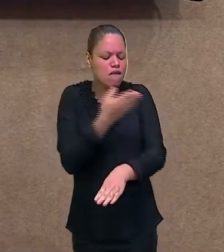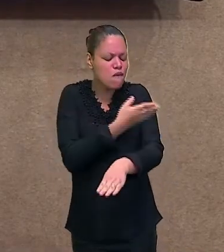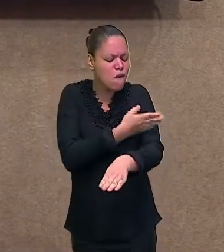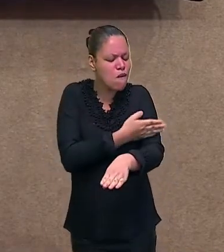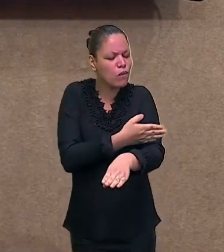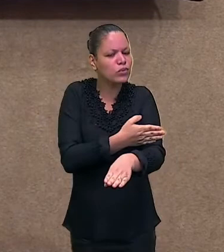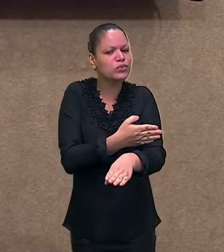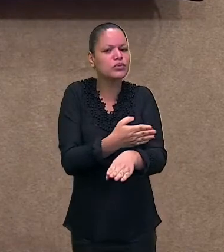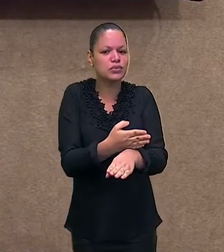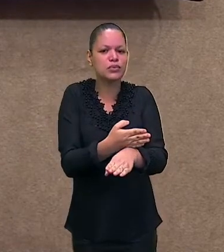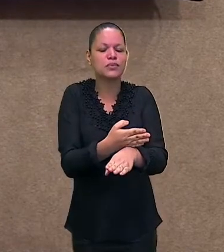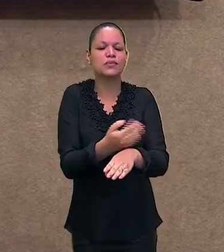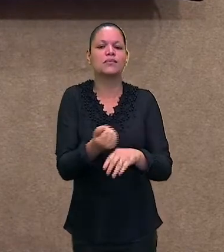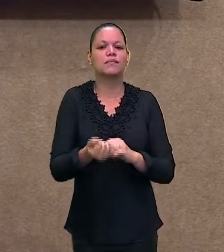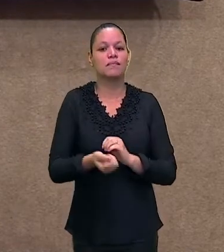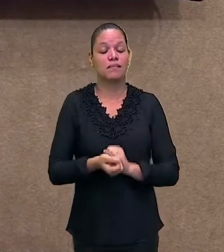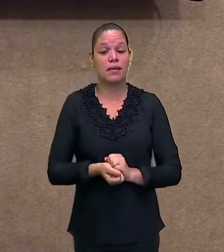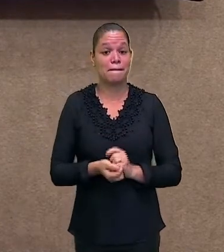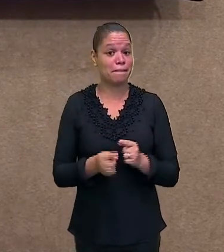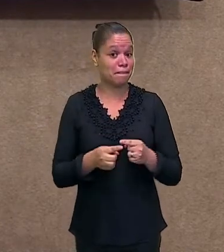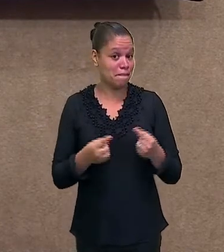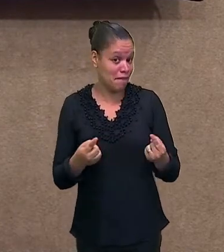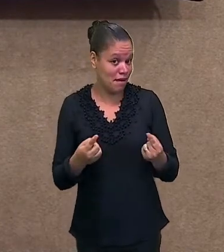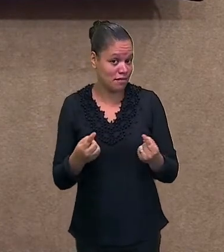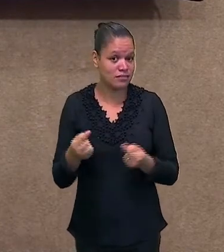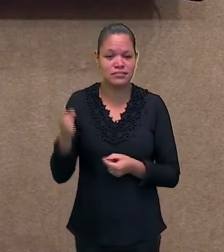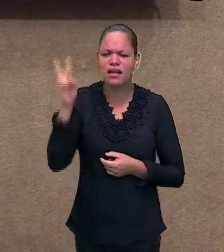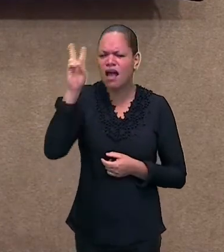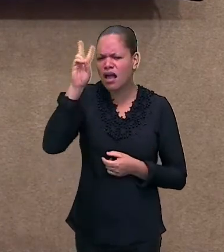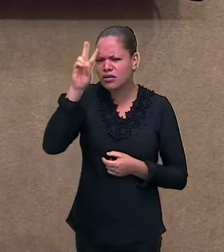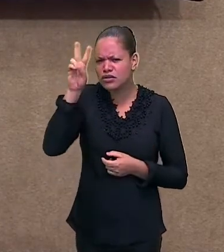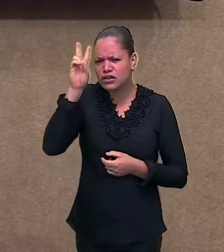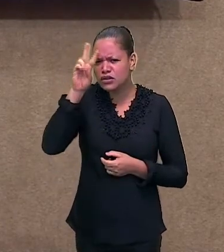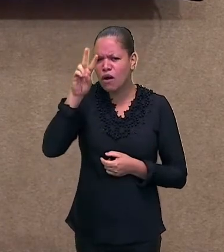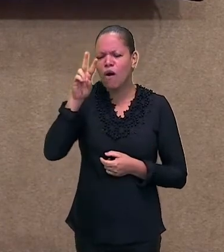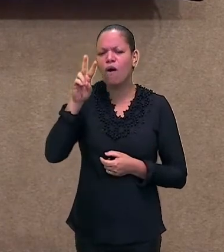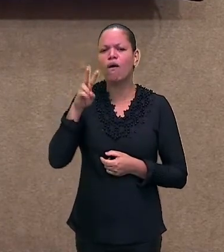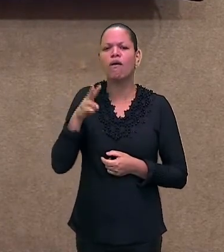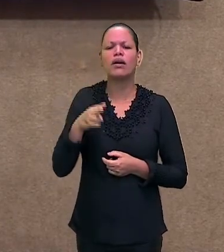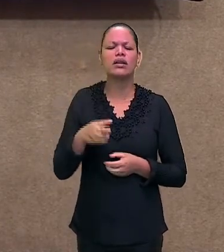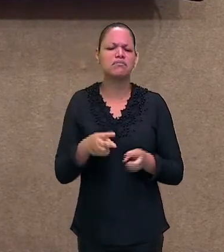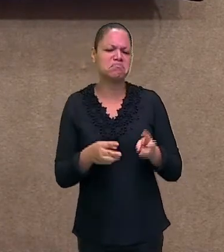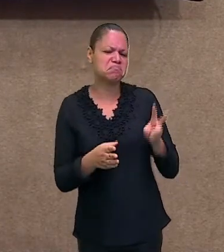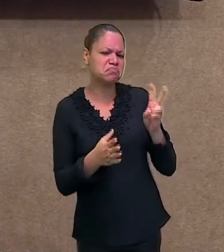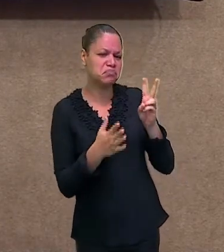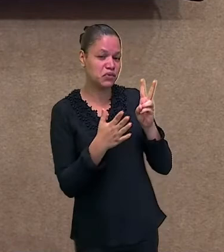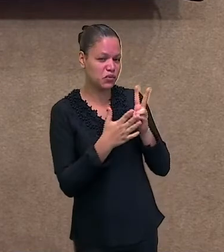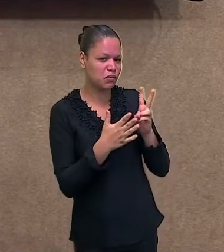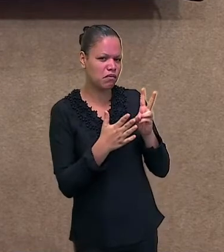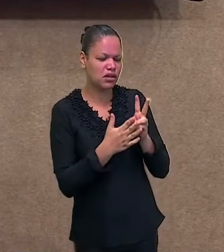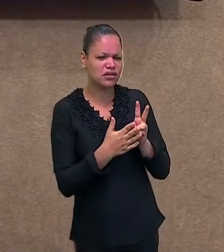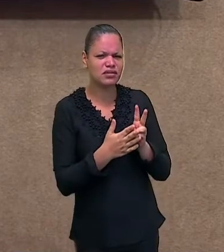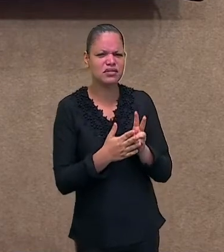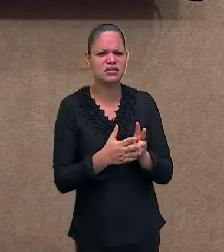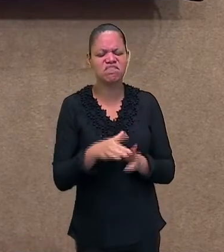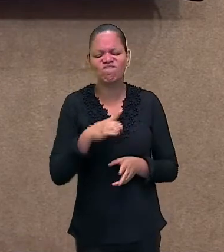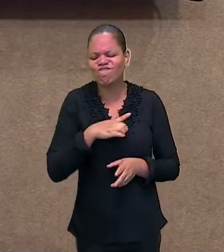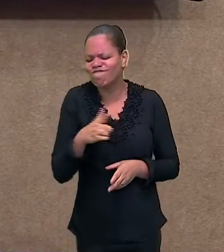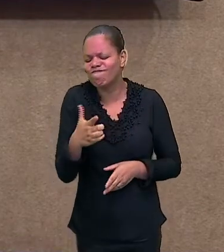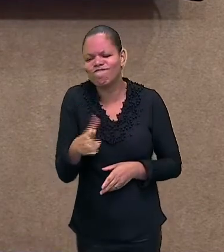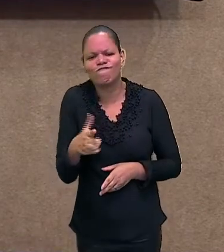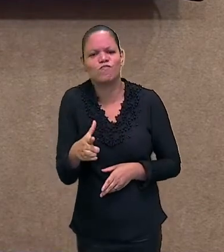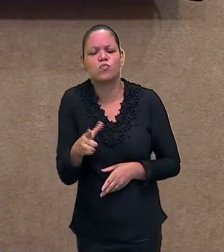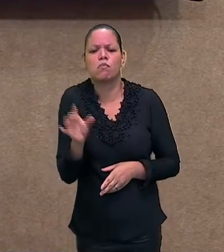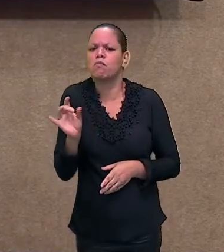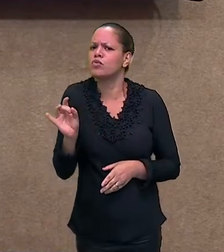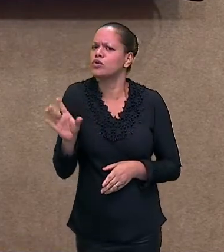Mas como a história do índio nem tudo é só alegria e natureza, e